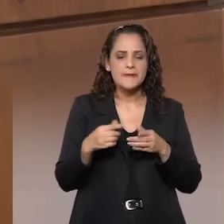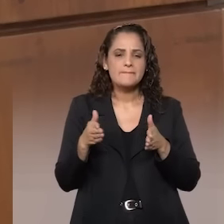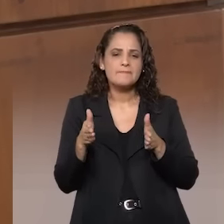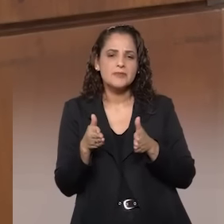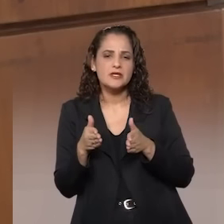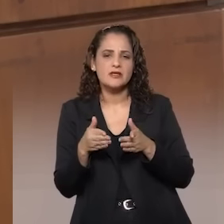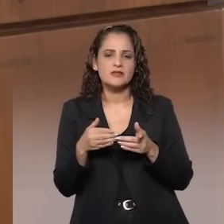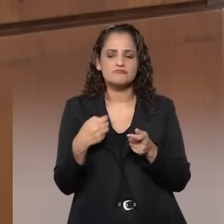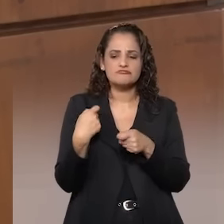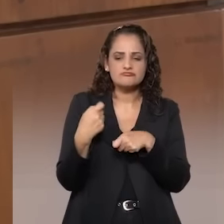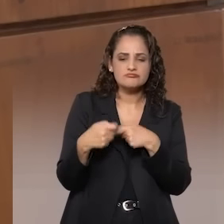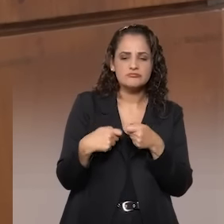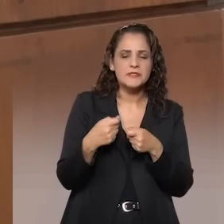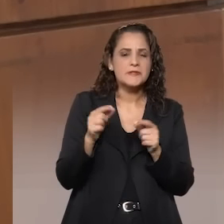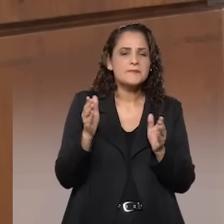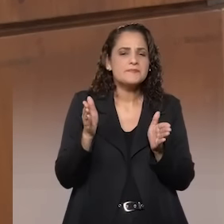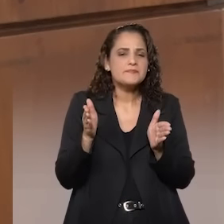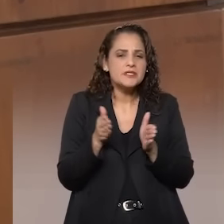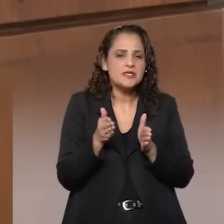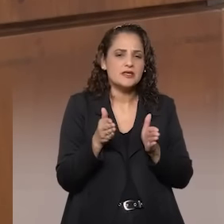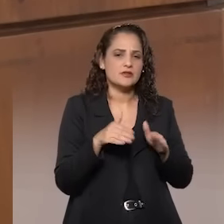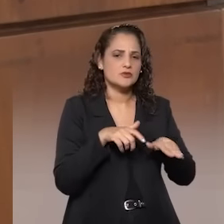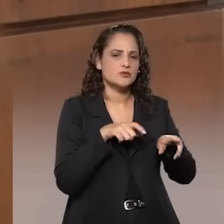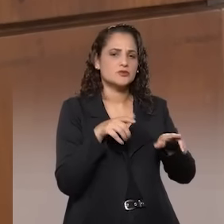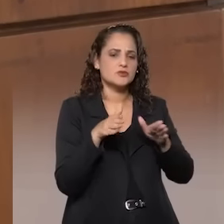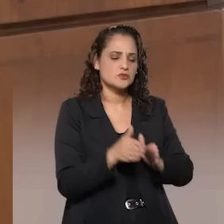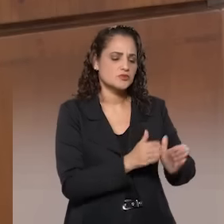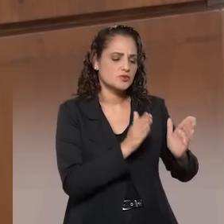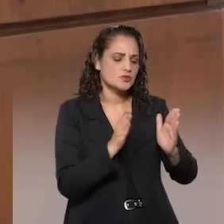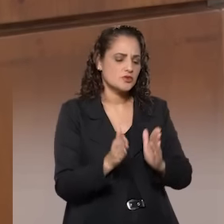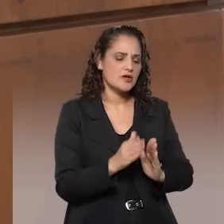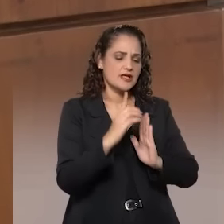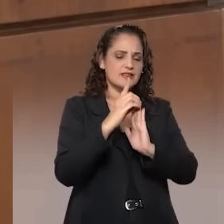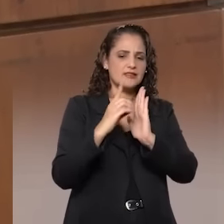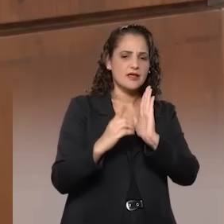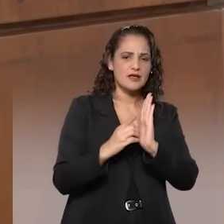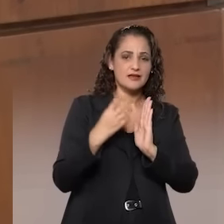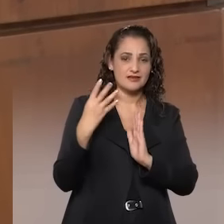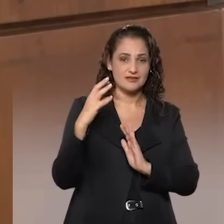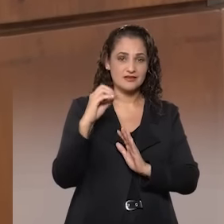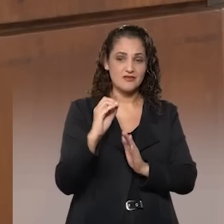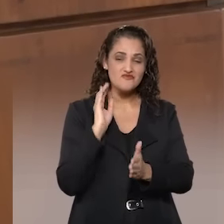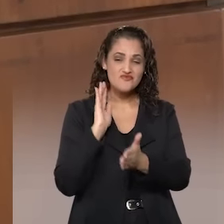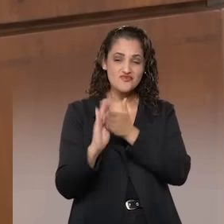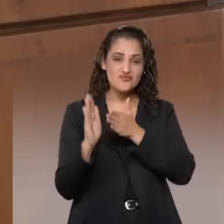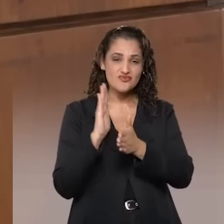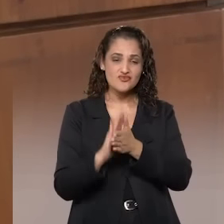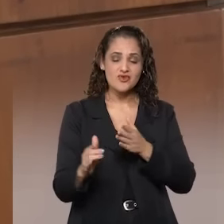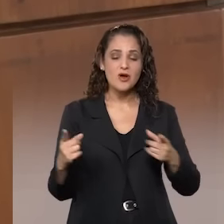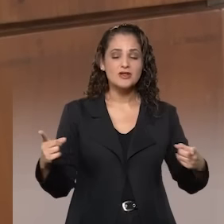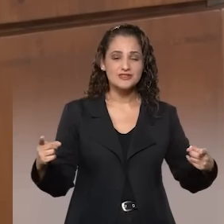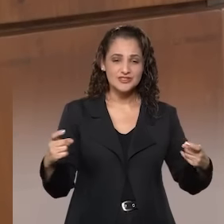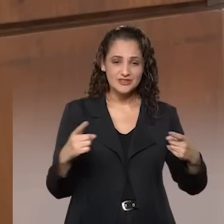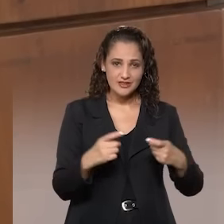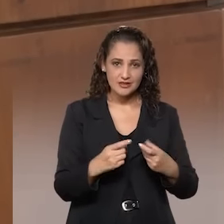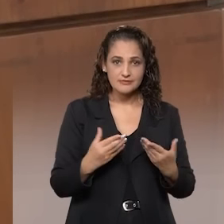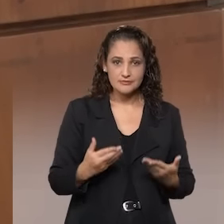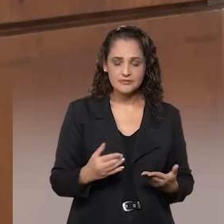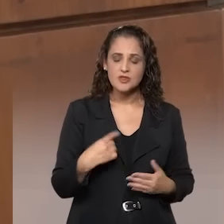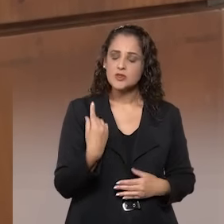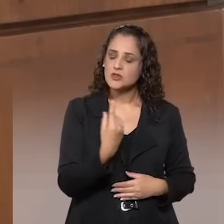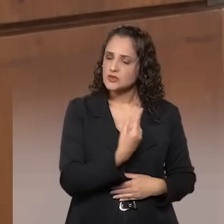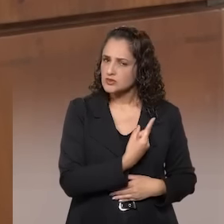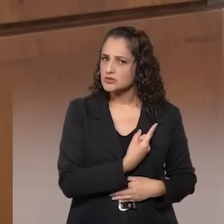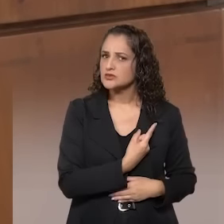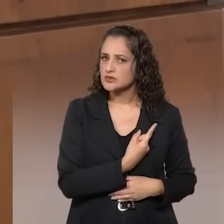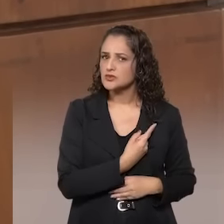produtor muita gente em década de 40 fugindo de guerra e esse traço eu acredito que acompanhou a